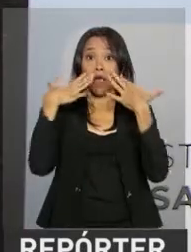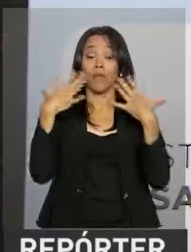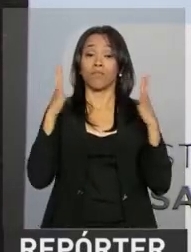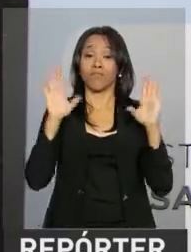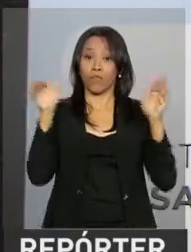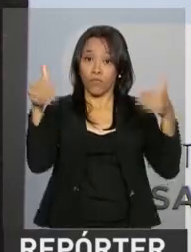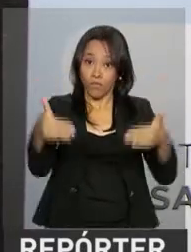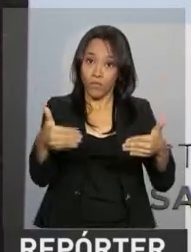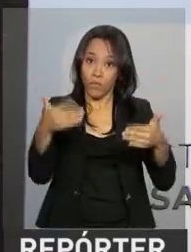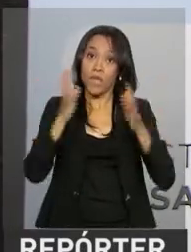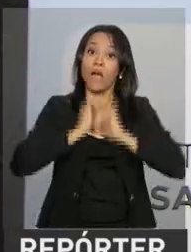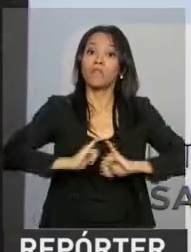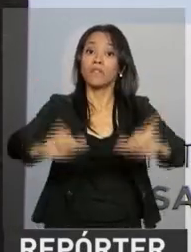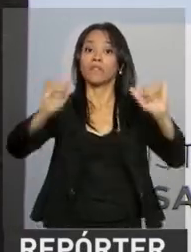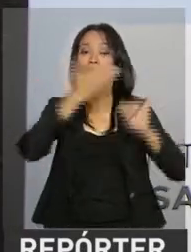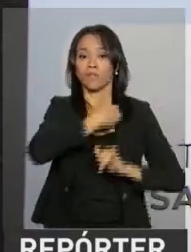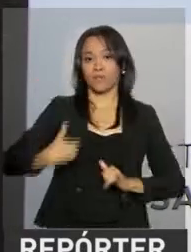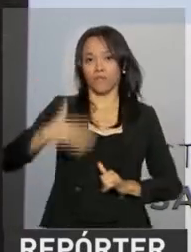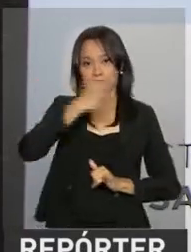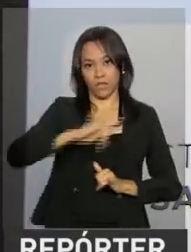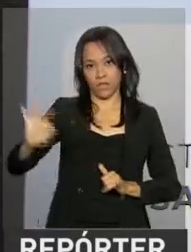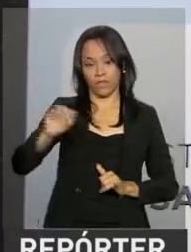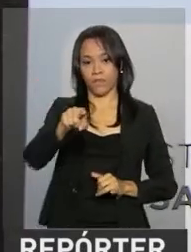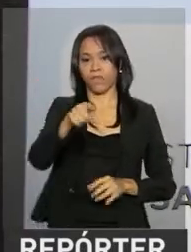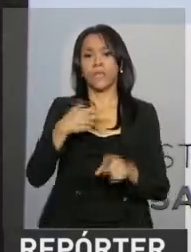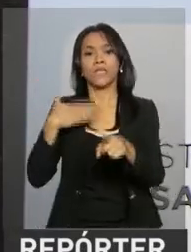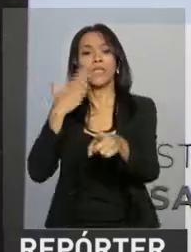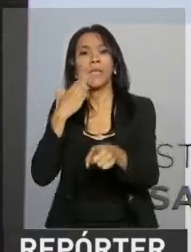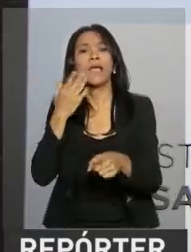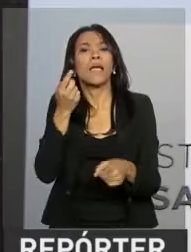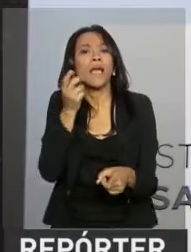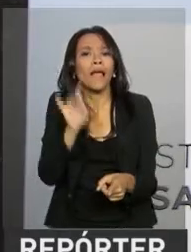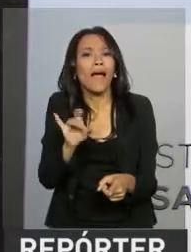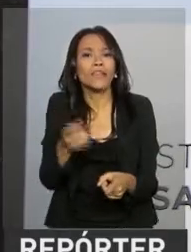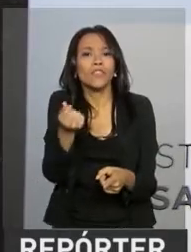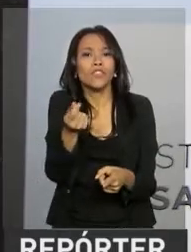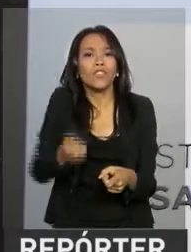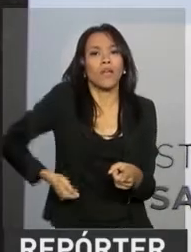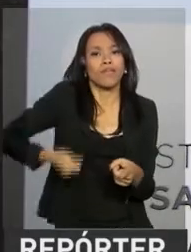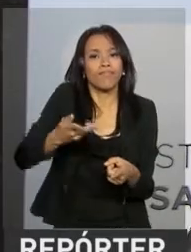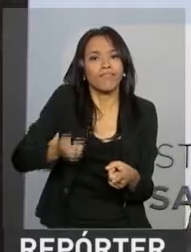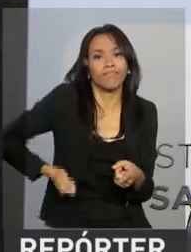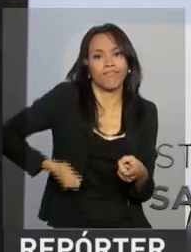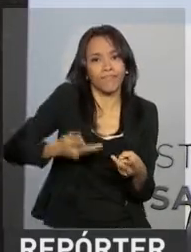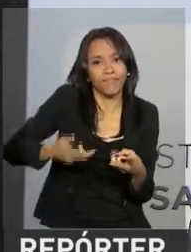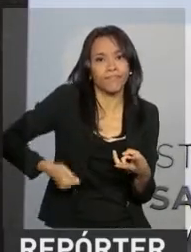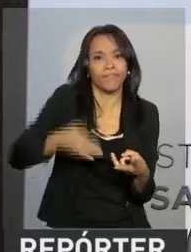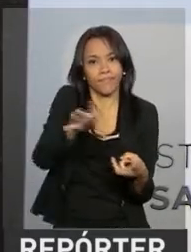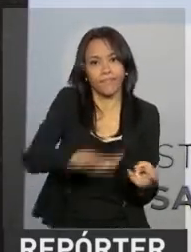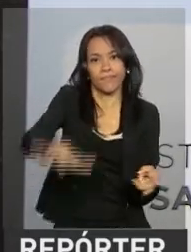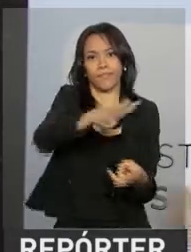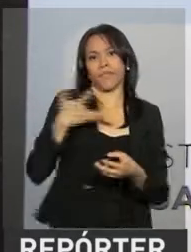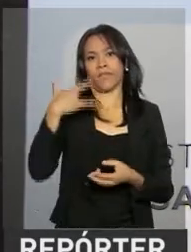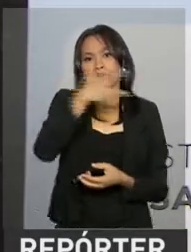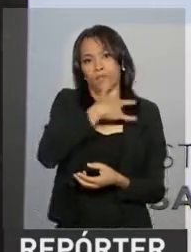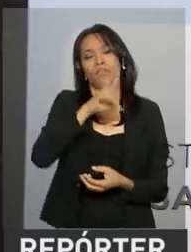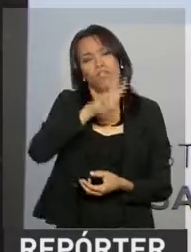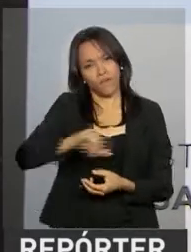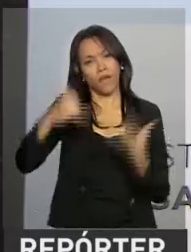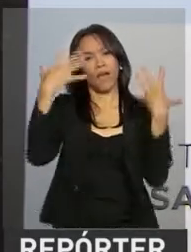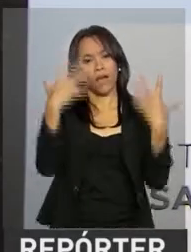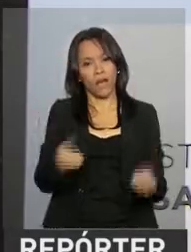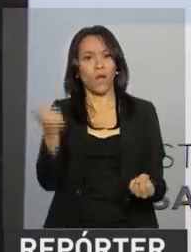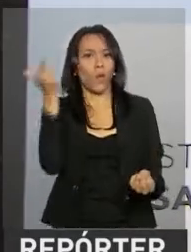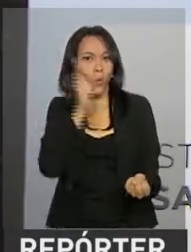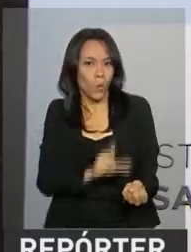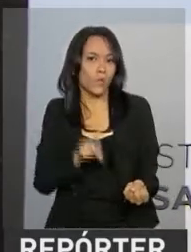é saber o lime como investido cada réu do sus na saúde dos brasileiros e é isso que nós vamos conseguir com integração total do